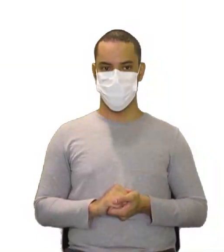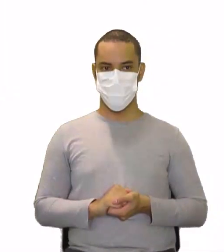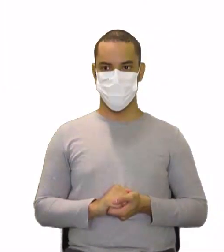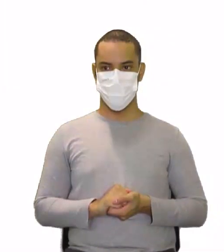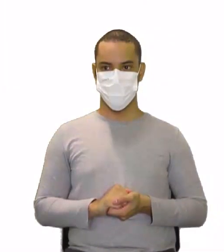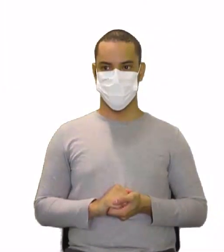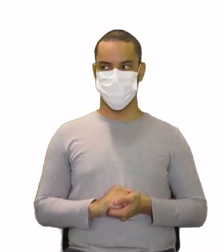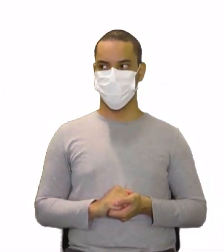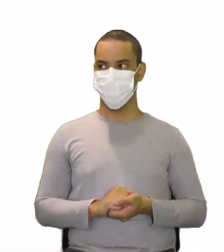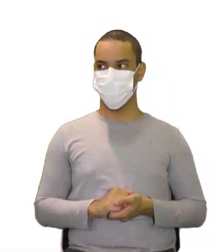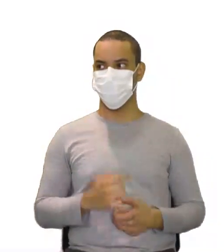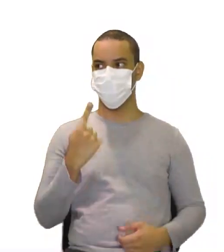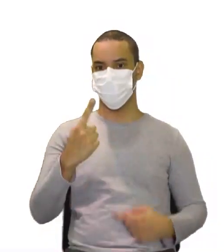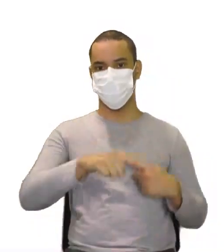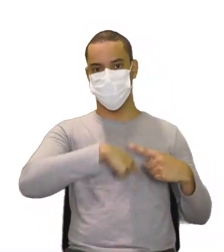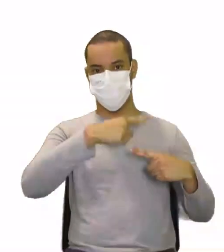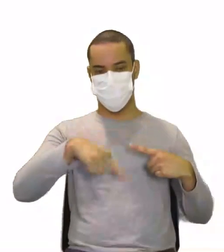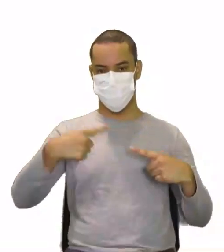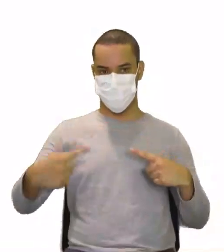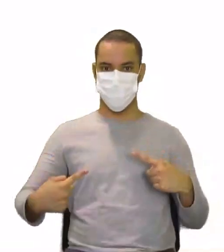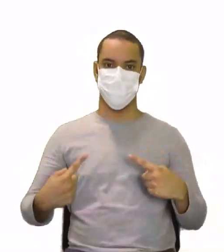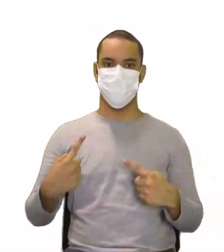Uma espira em forma de U